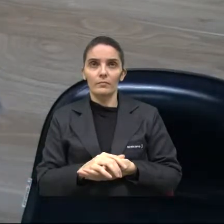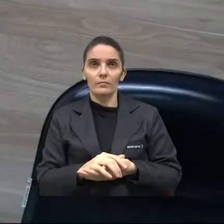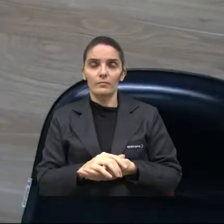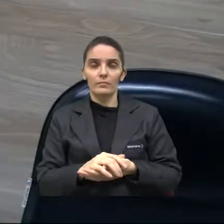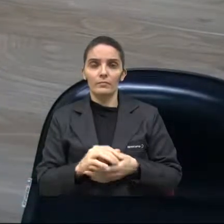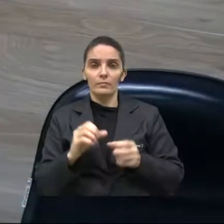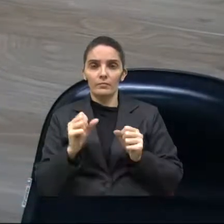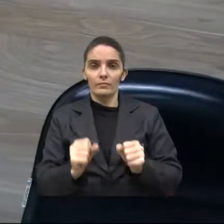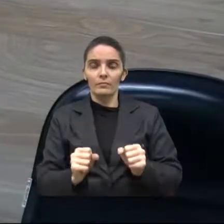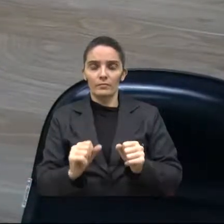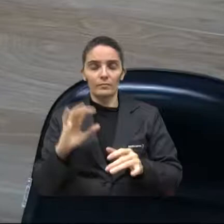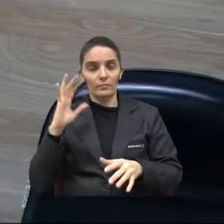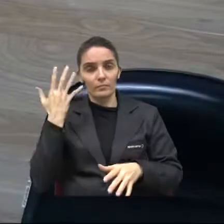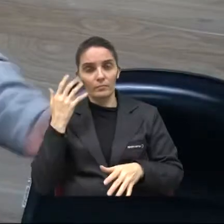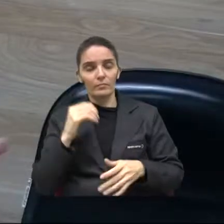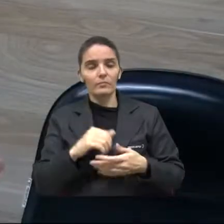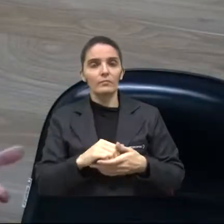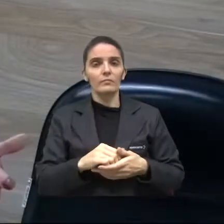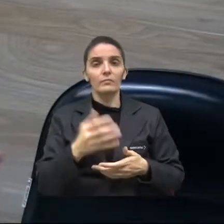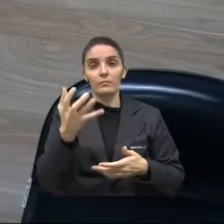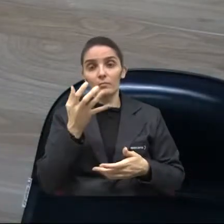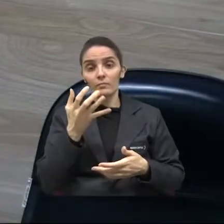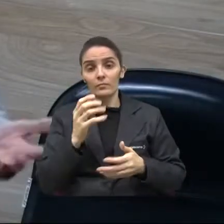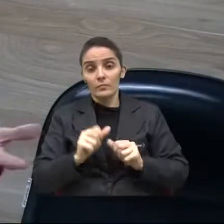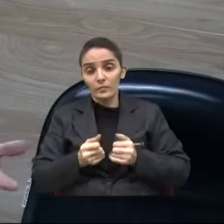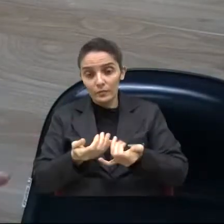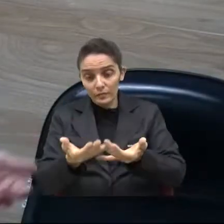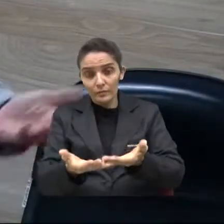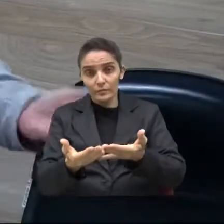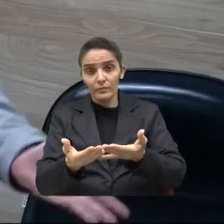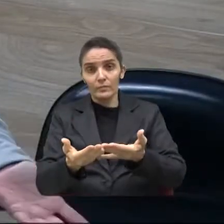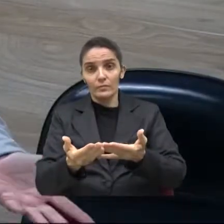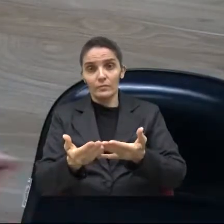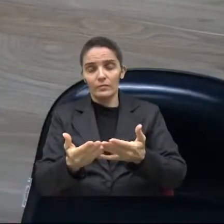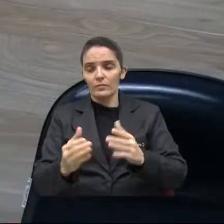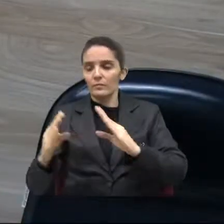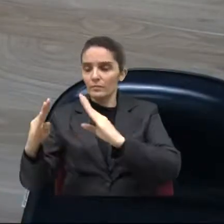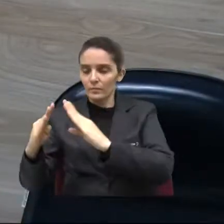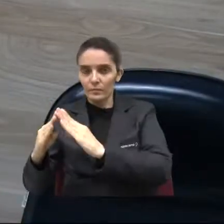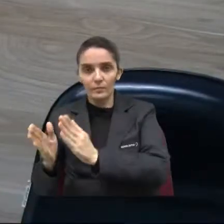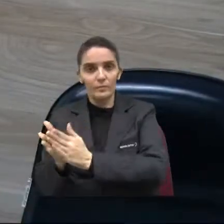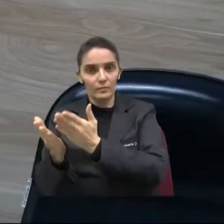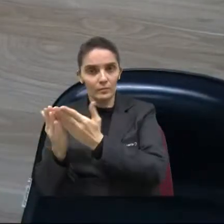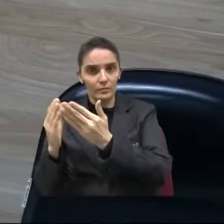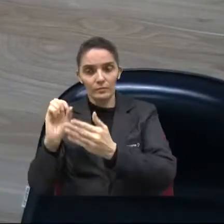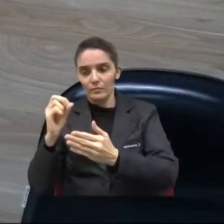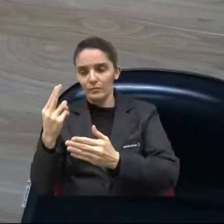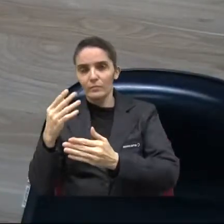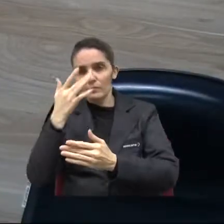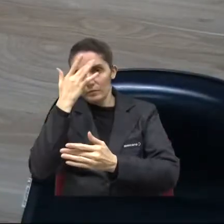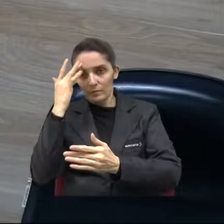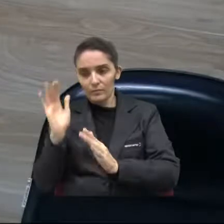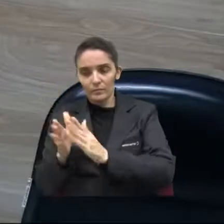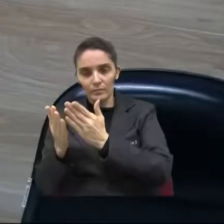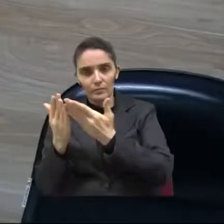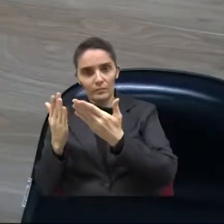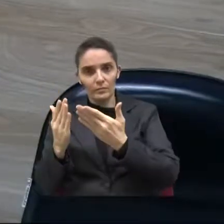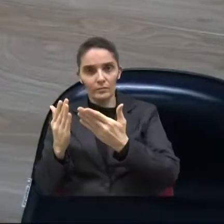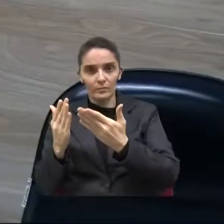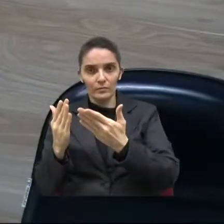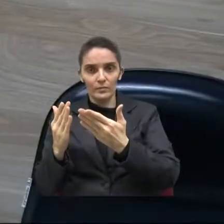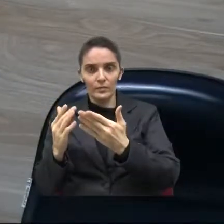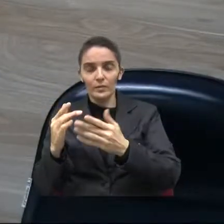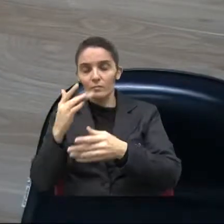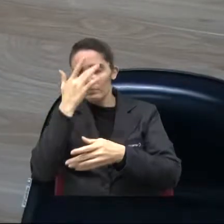vezes para doar para uma pessoa carente ou para uma entidade, e ter um problema com a polícia. Mas tenho certeza também que a